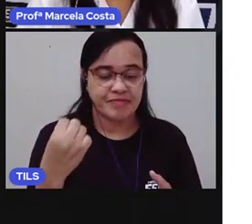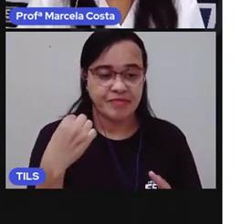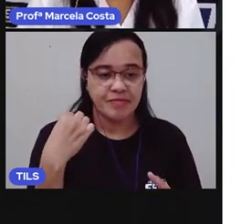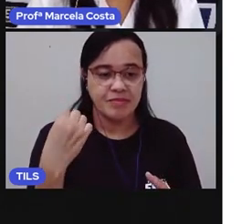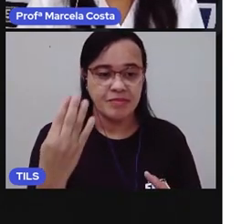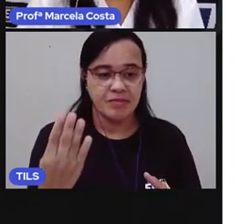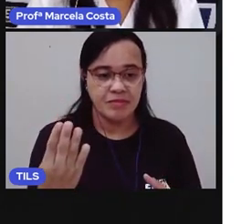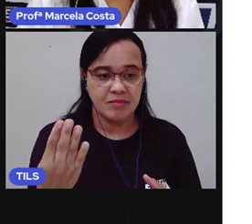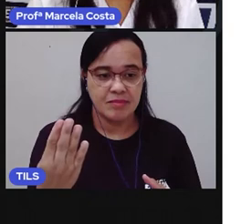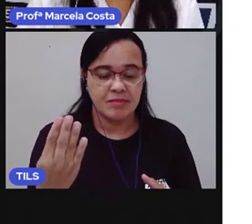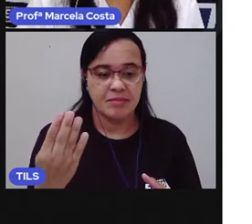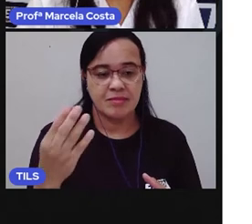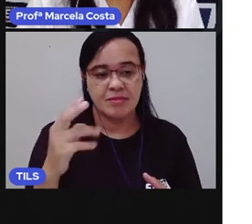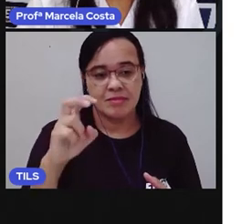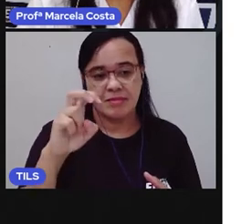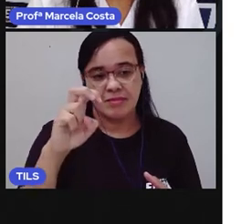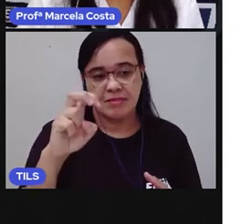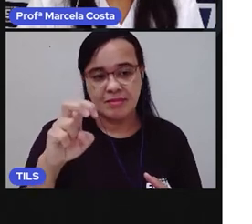2, 3. 4,